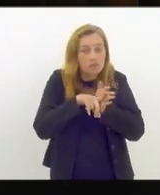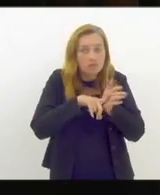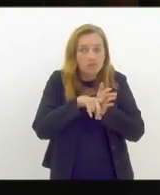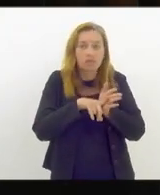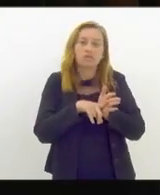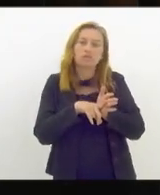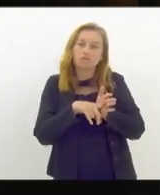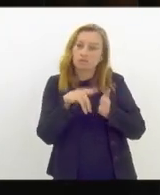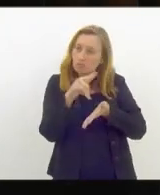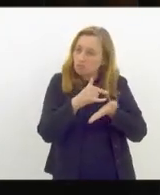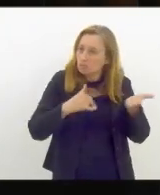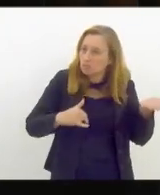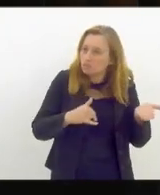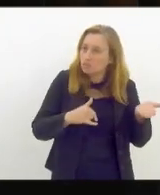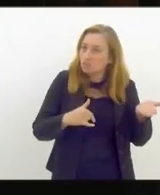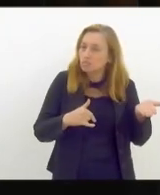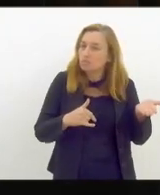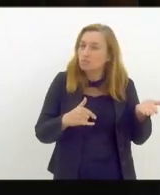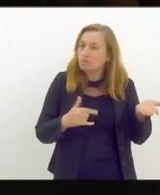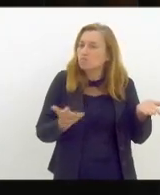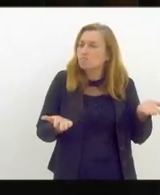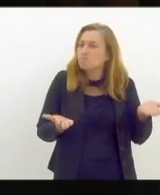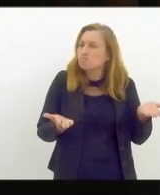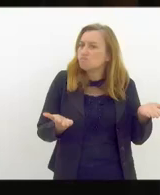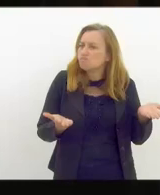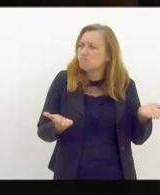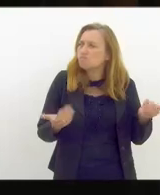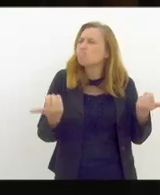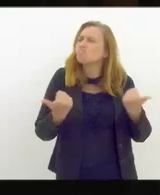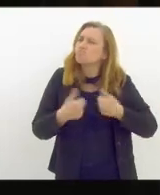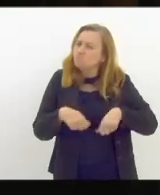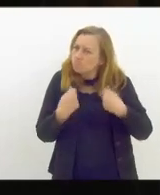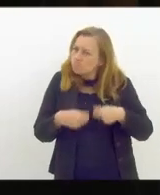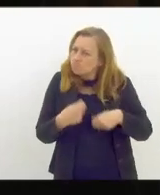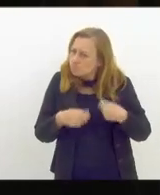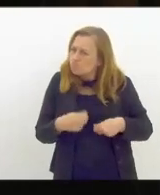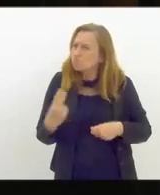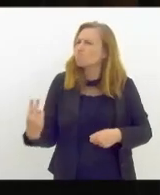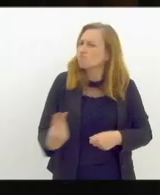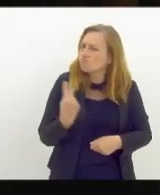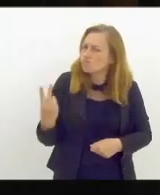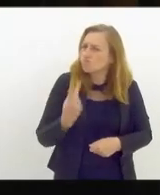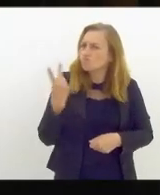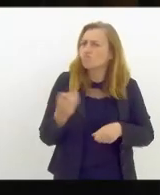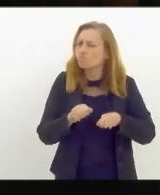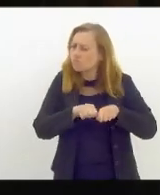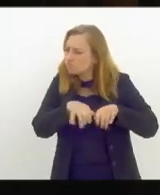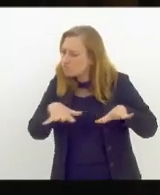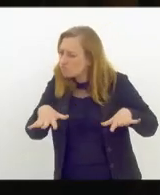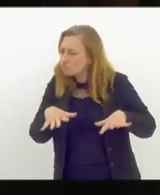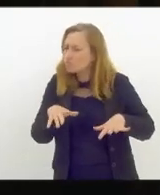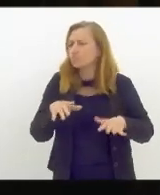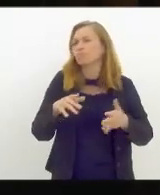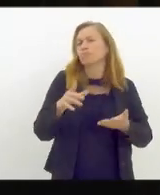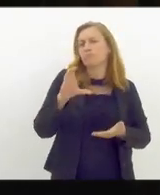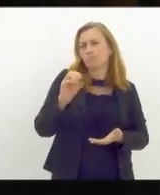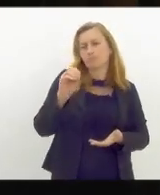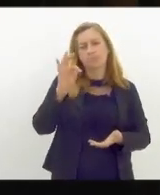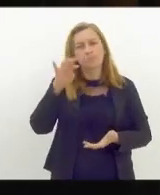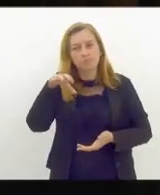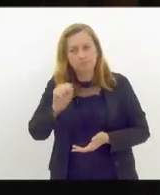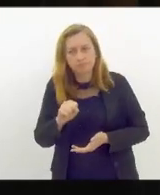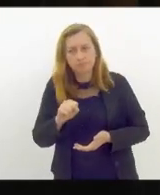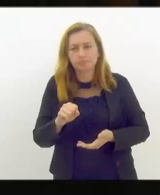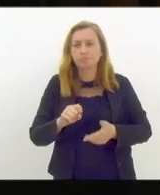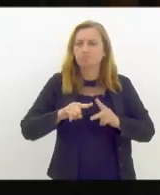cotas raciais, uma revisão de que precisa prevalecer a ampliação dessas cotas, a